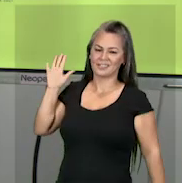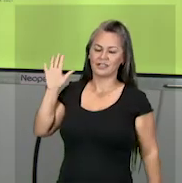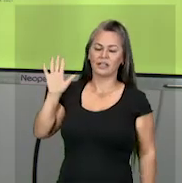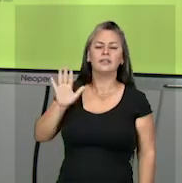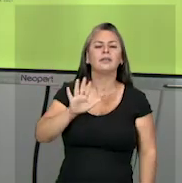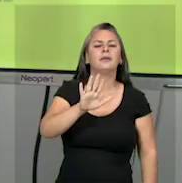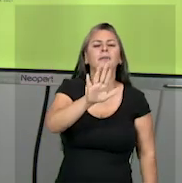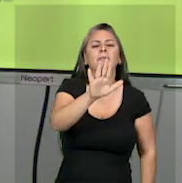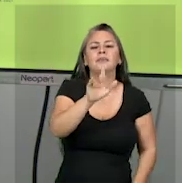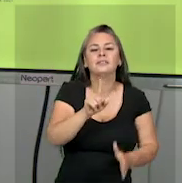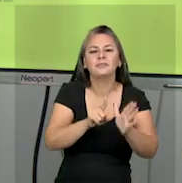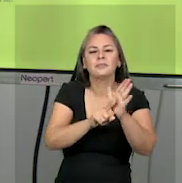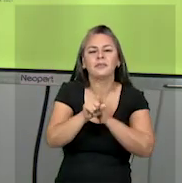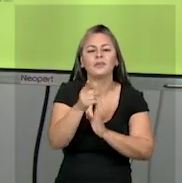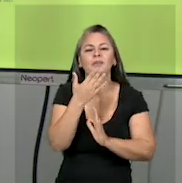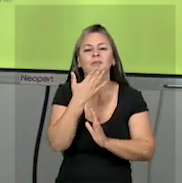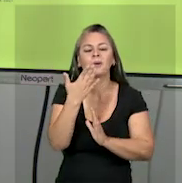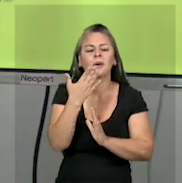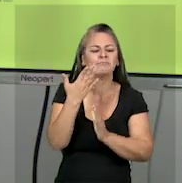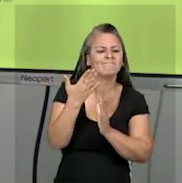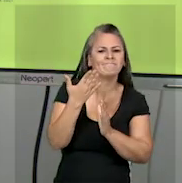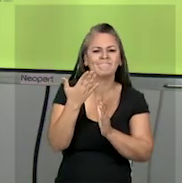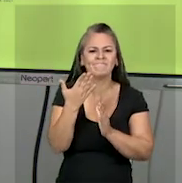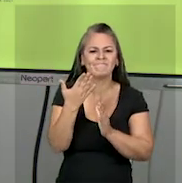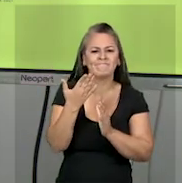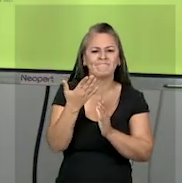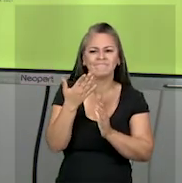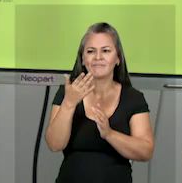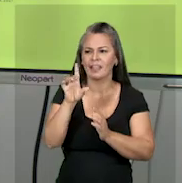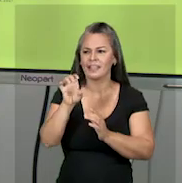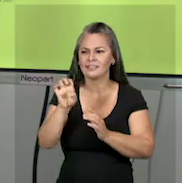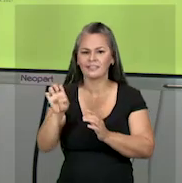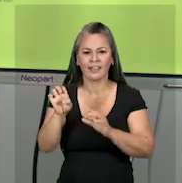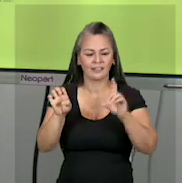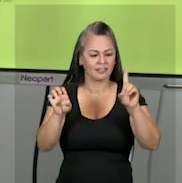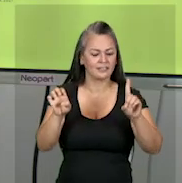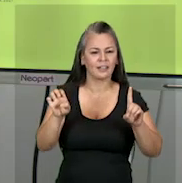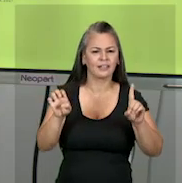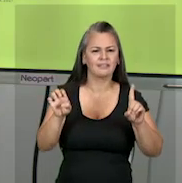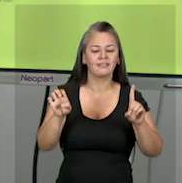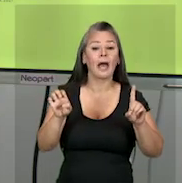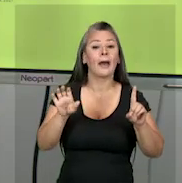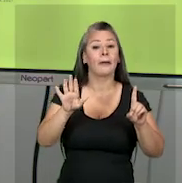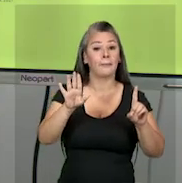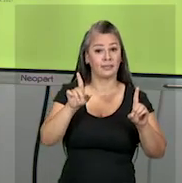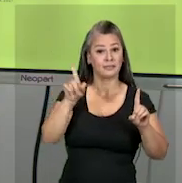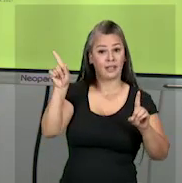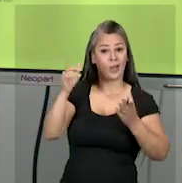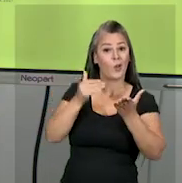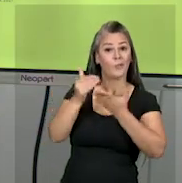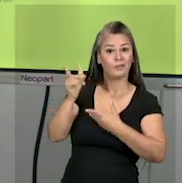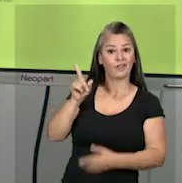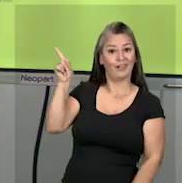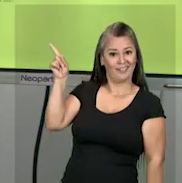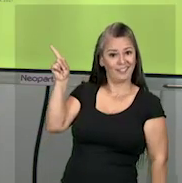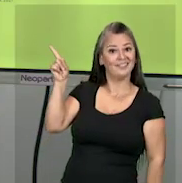vem esquerda e direita? A origem ela está justamente na Revolução Francesa.